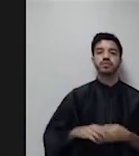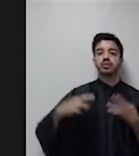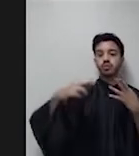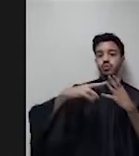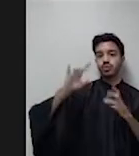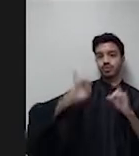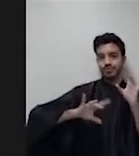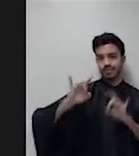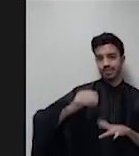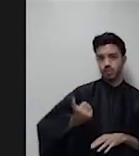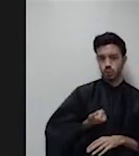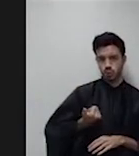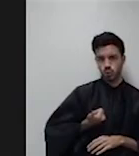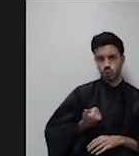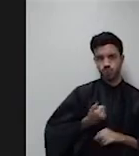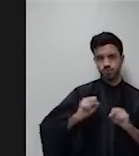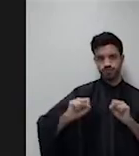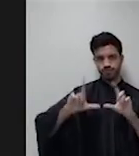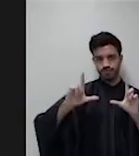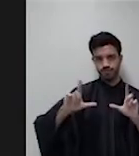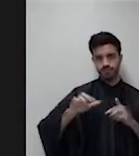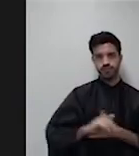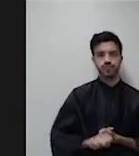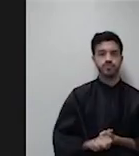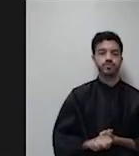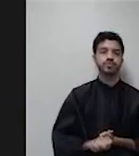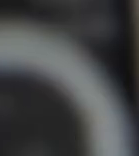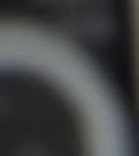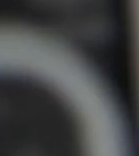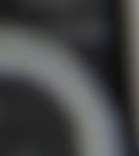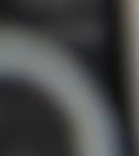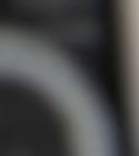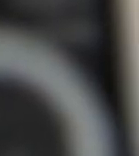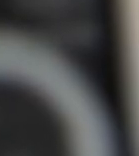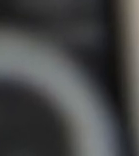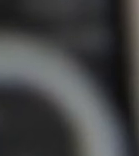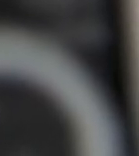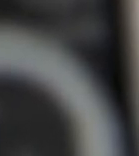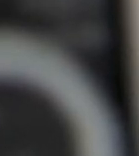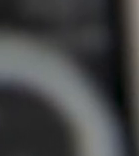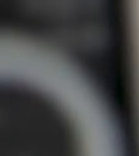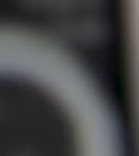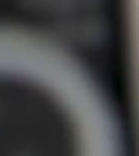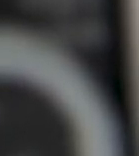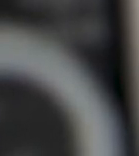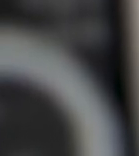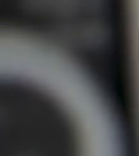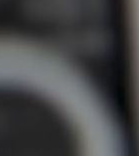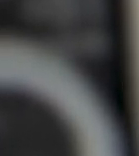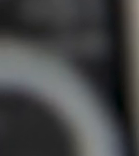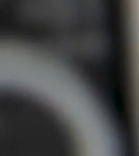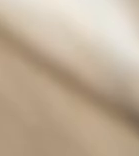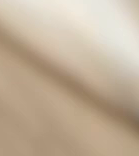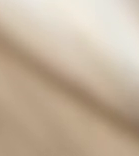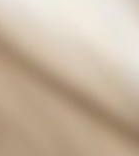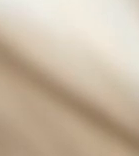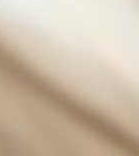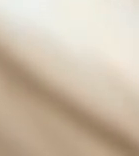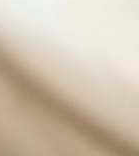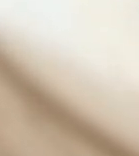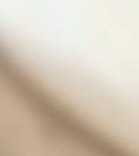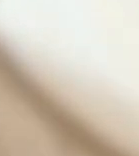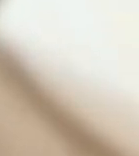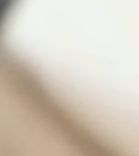especial de um hospital e julgou procedente ação de cobrança de dívida contra a mãe de um paciente depois que o plano de saúde